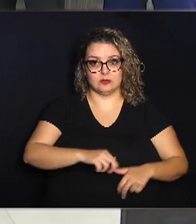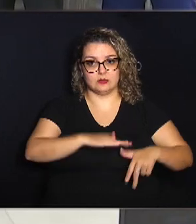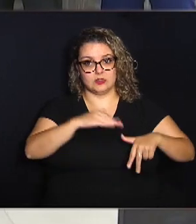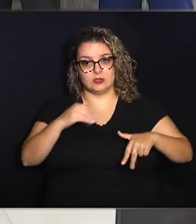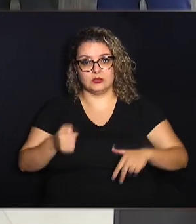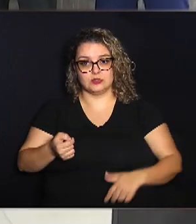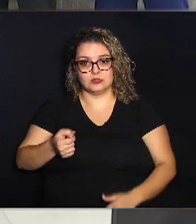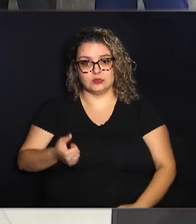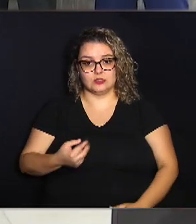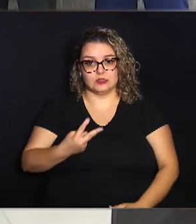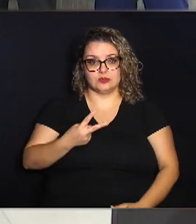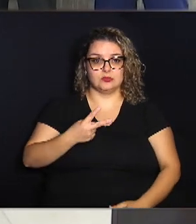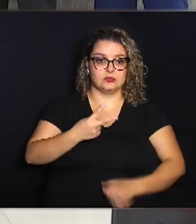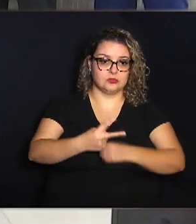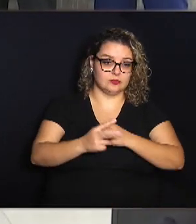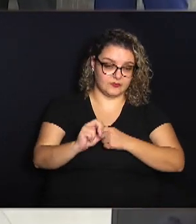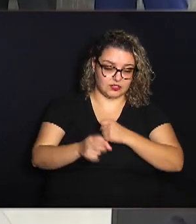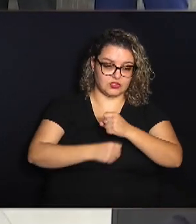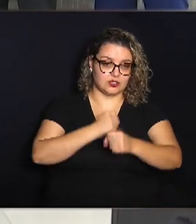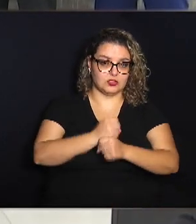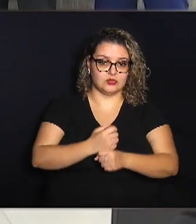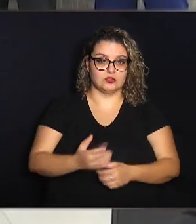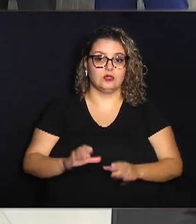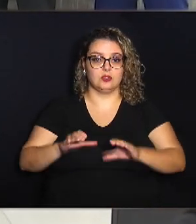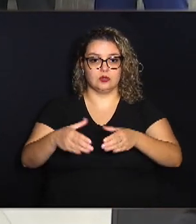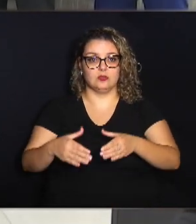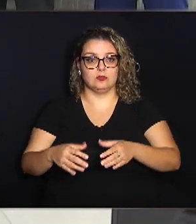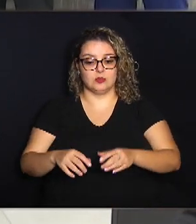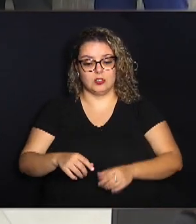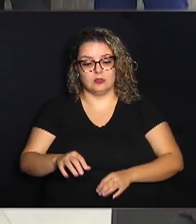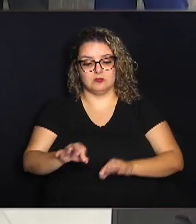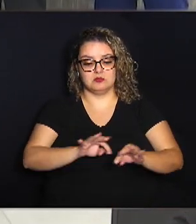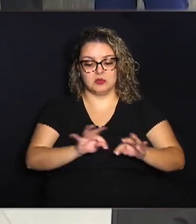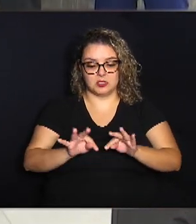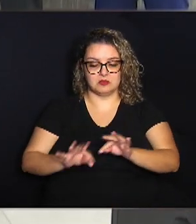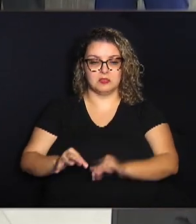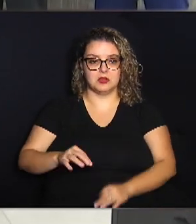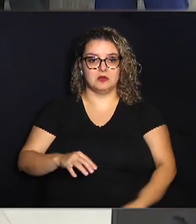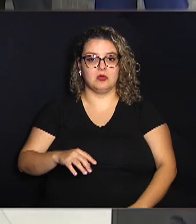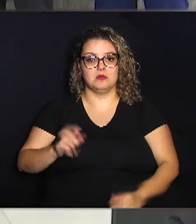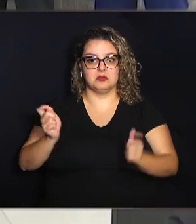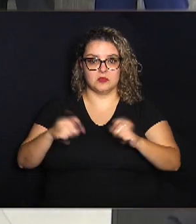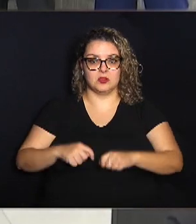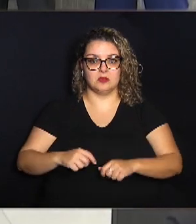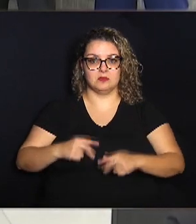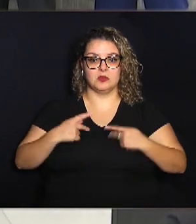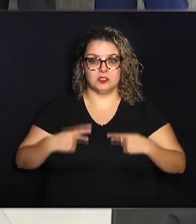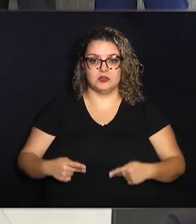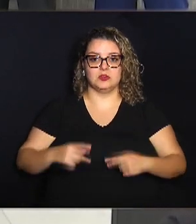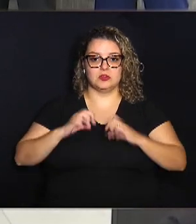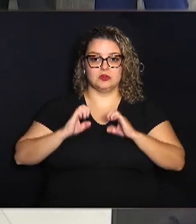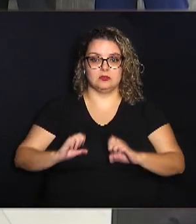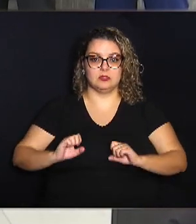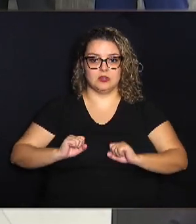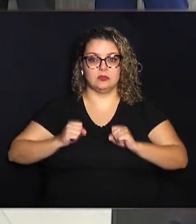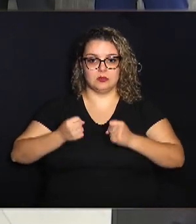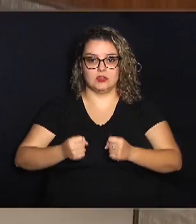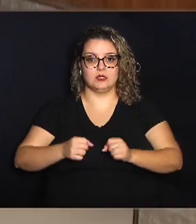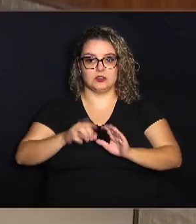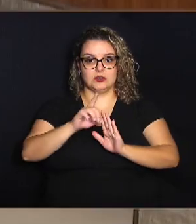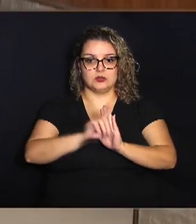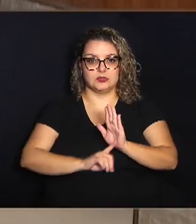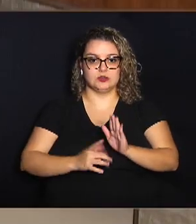2 décadas é fruto de um corpo técnico altamente capacitado, postura ética e aguerrido na defesa dos direitos de seus